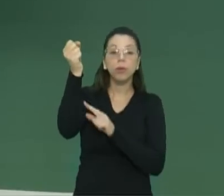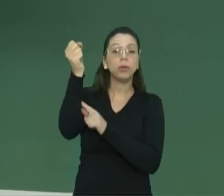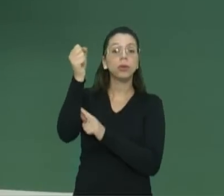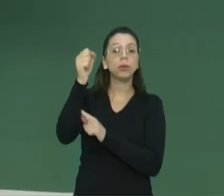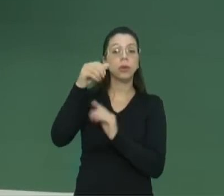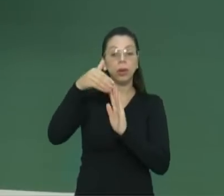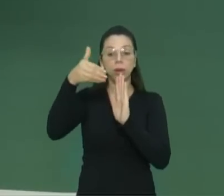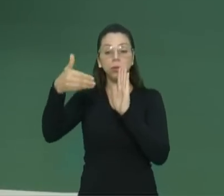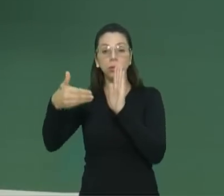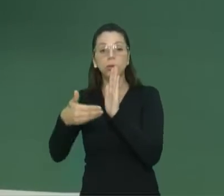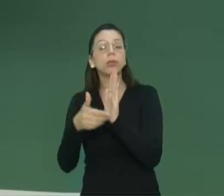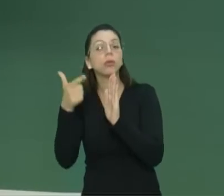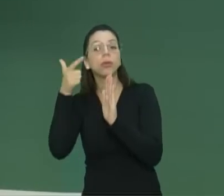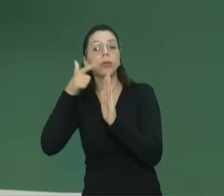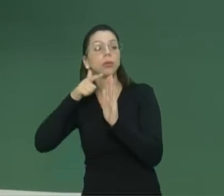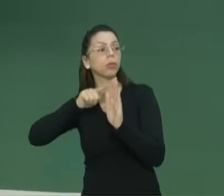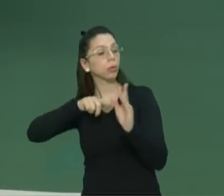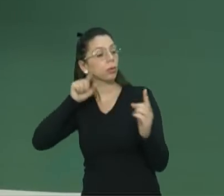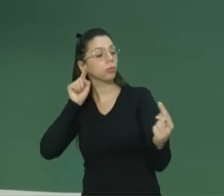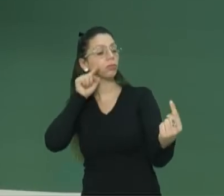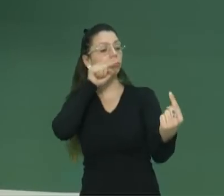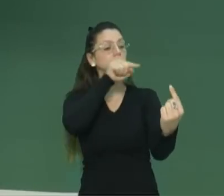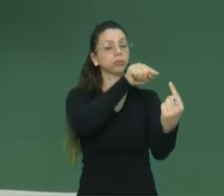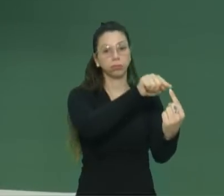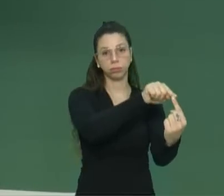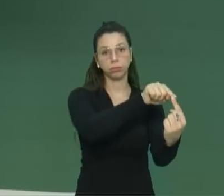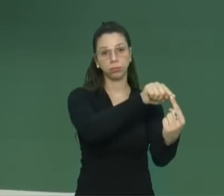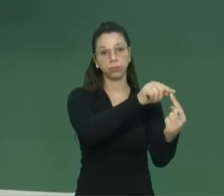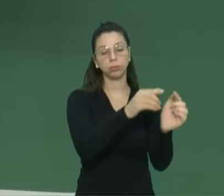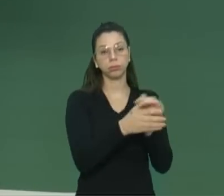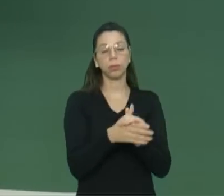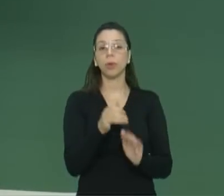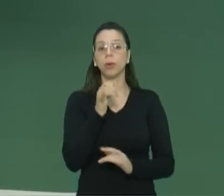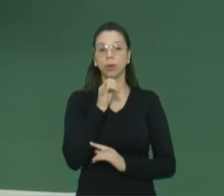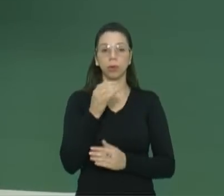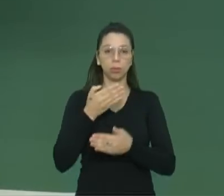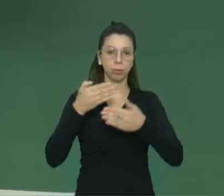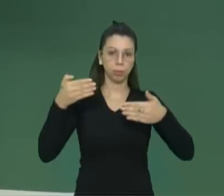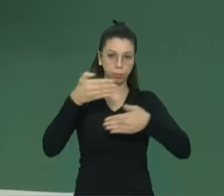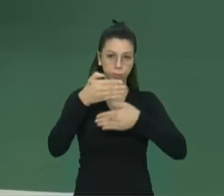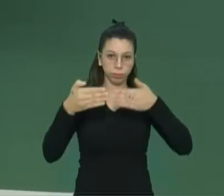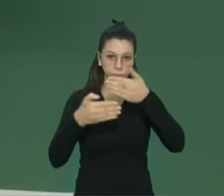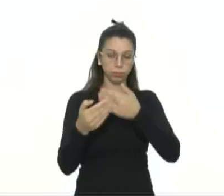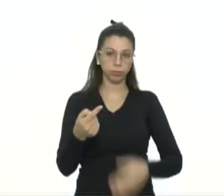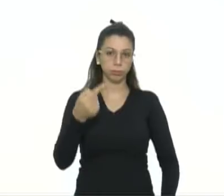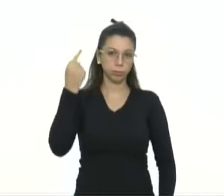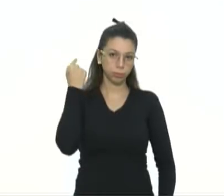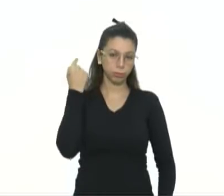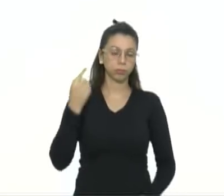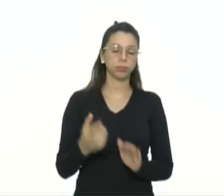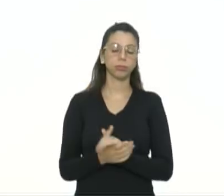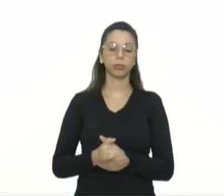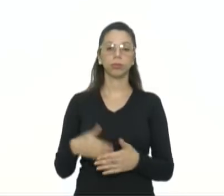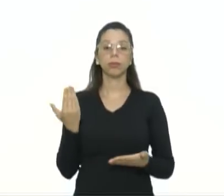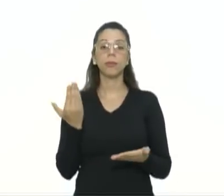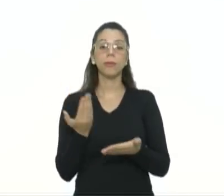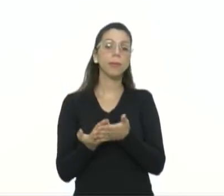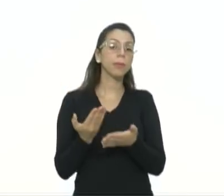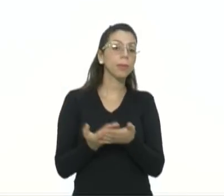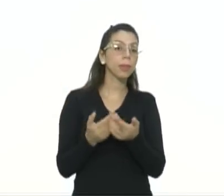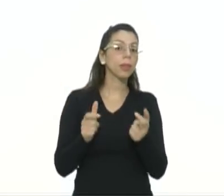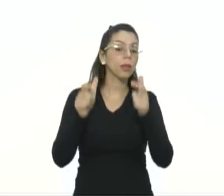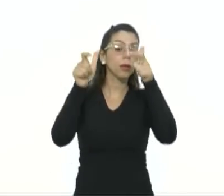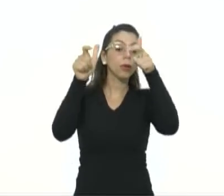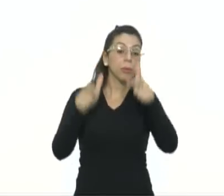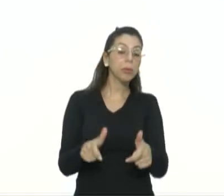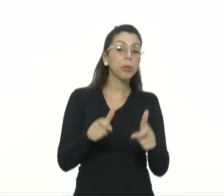permite alcançar um objetivo, né? Como eu disse no exemplo anterior. Então vamos aqui estudar aonde é